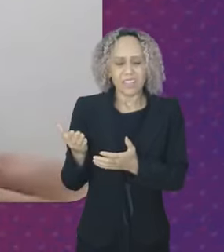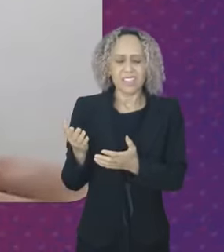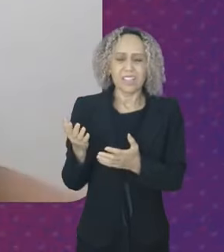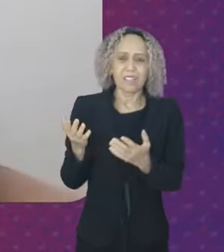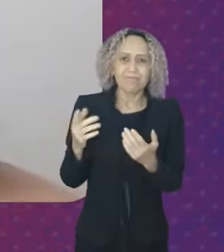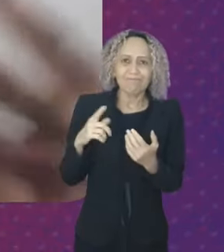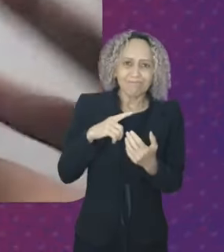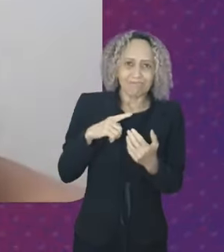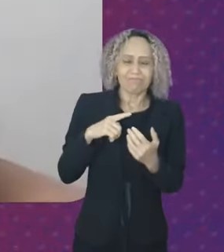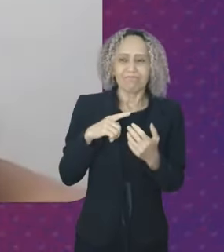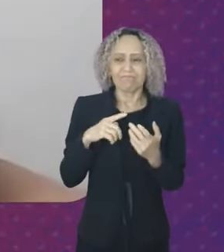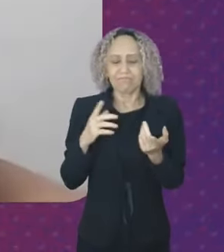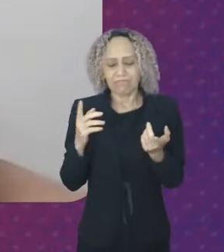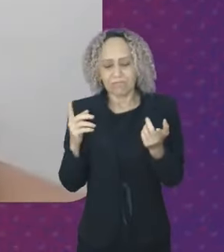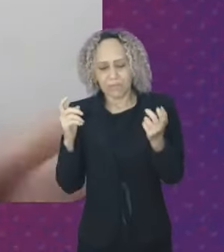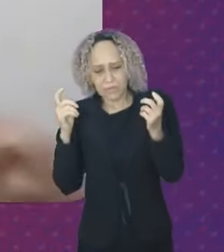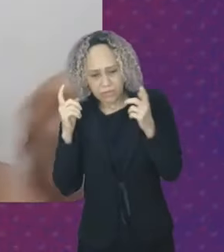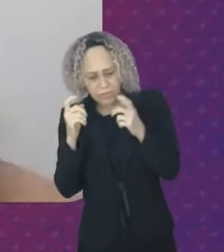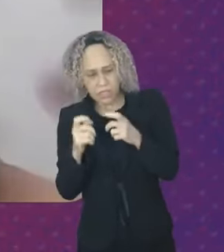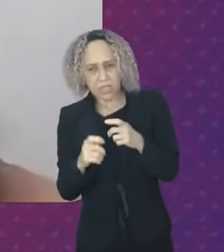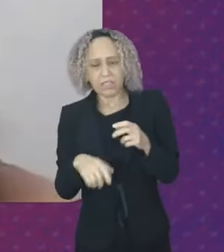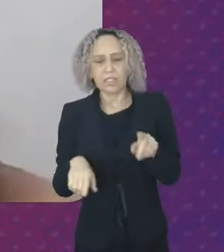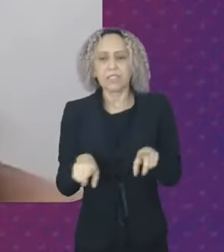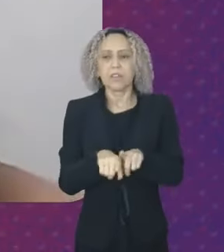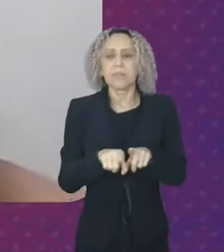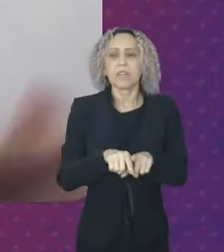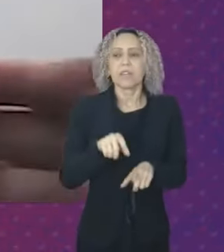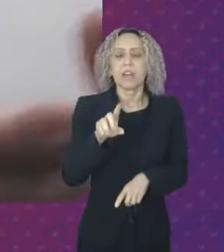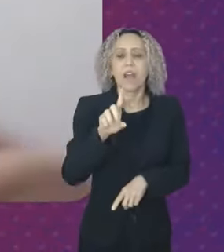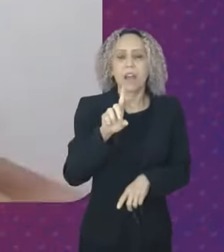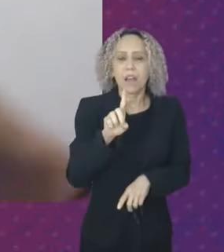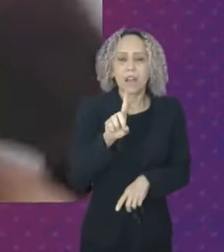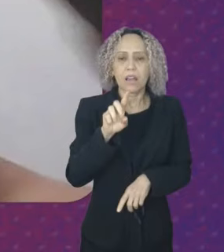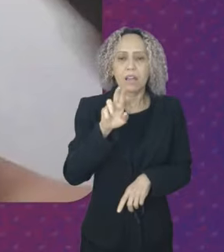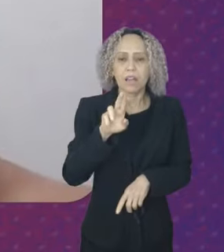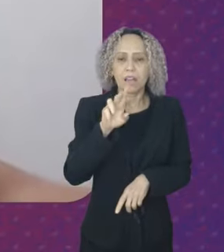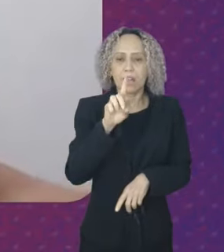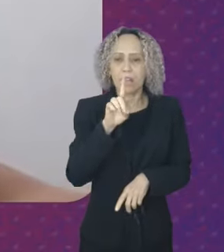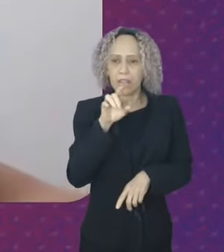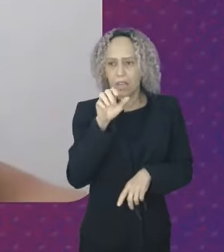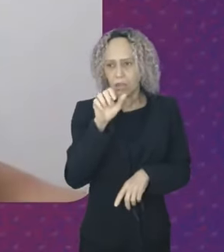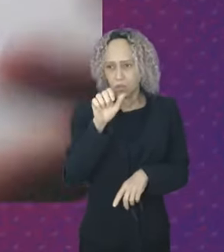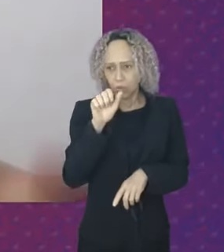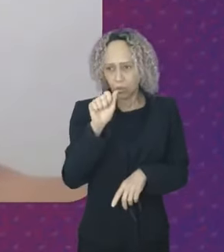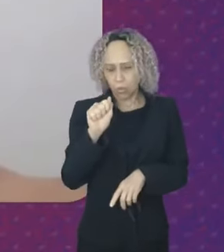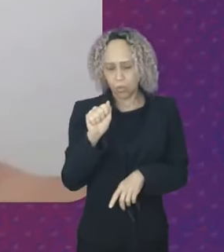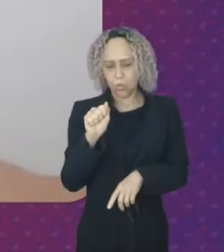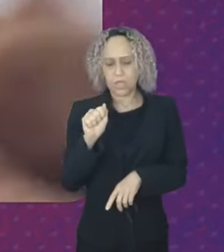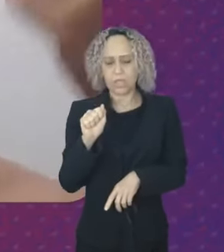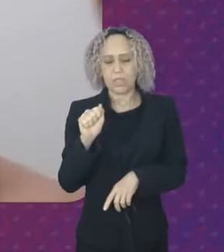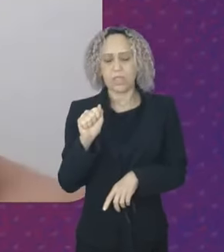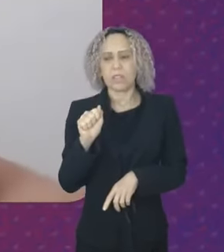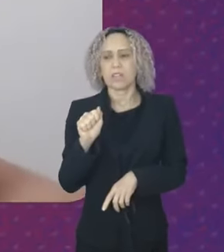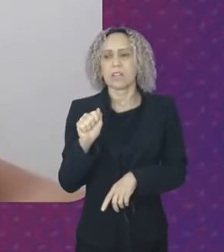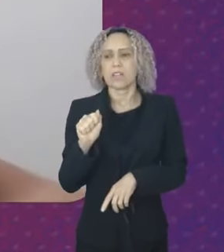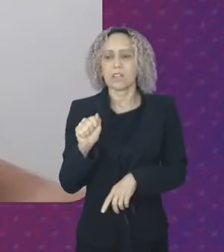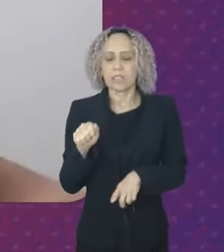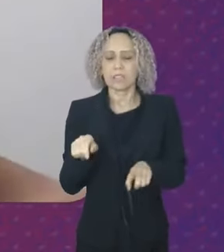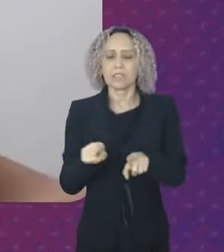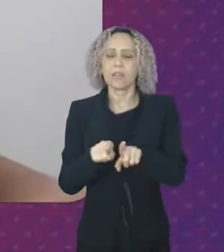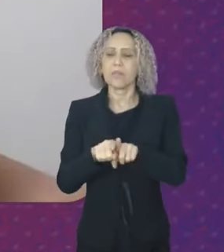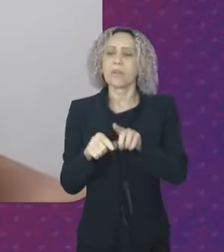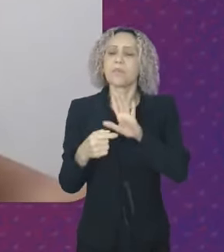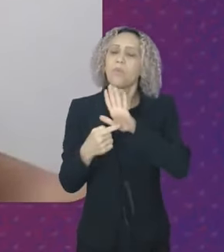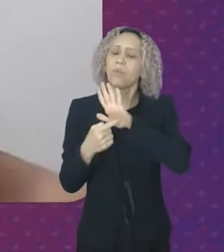a campanha da Dilma deu muito esse tom de, olha, né, olha o que nosso governo já fez, tudo isso que vem